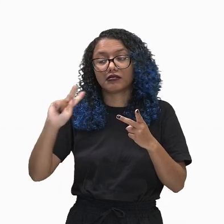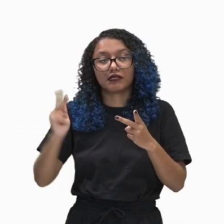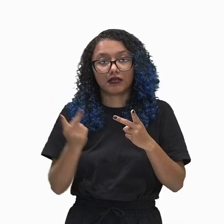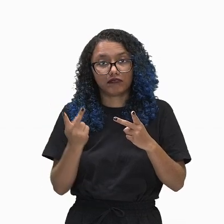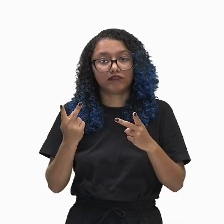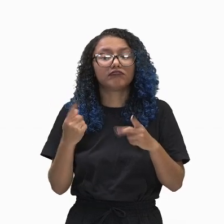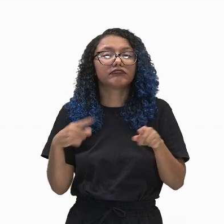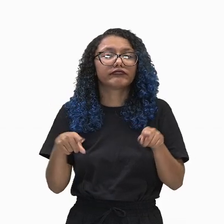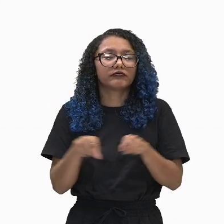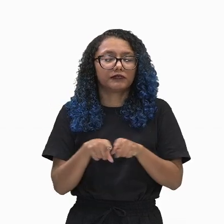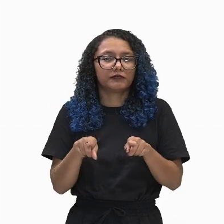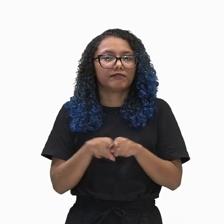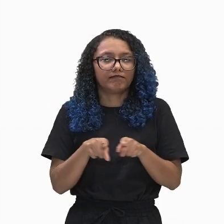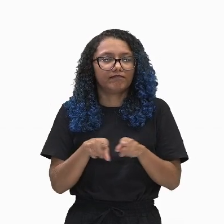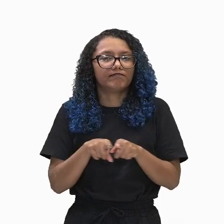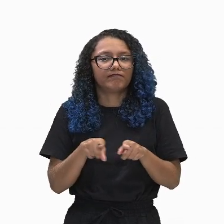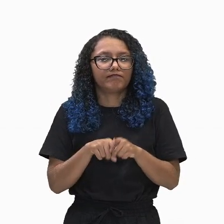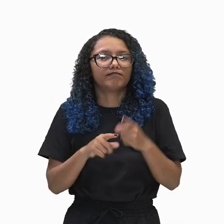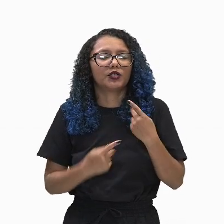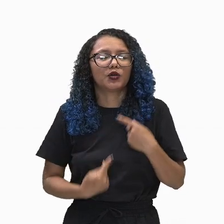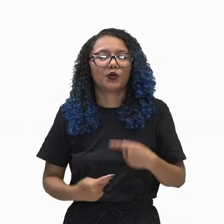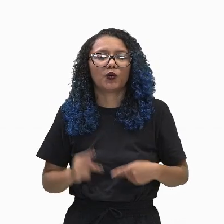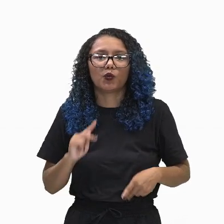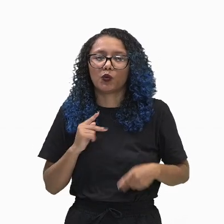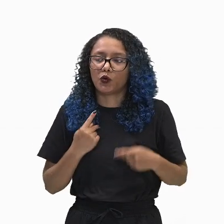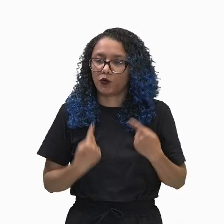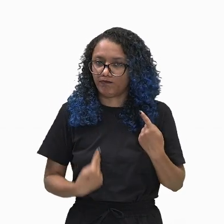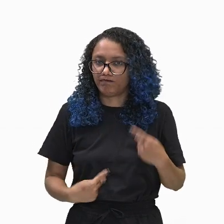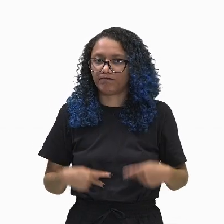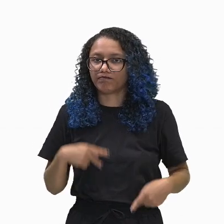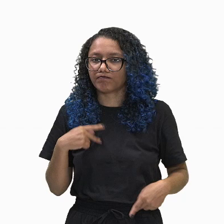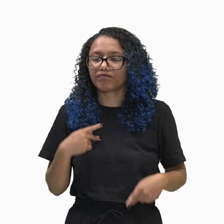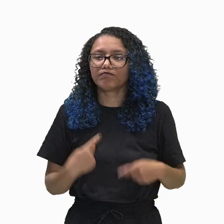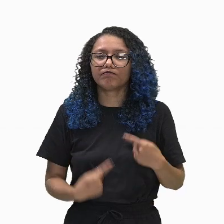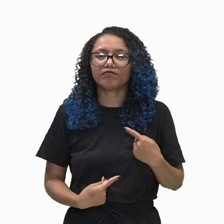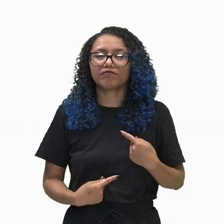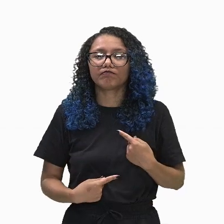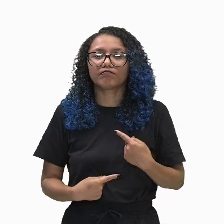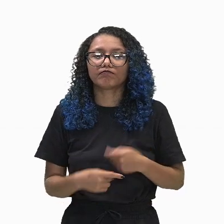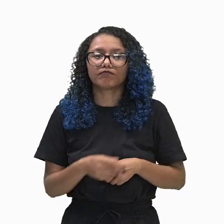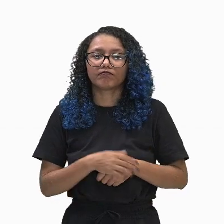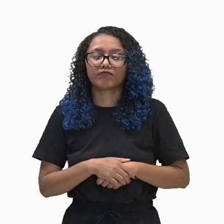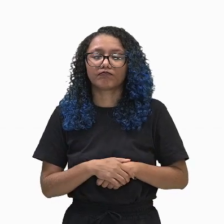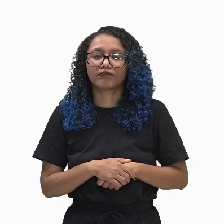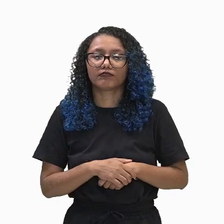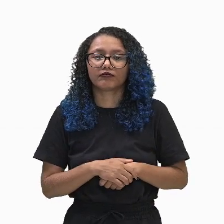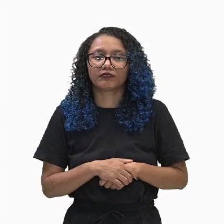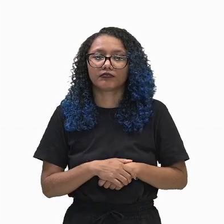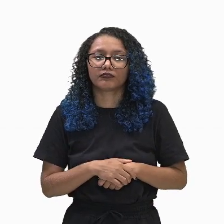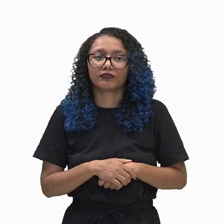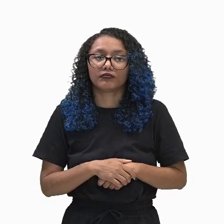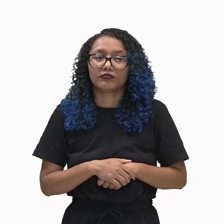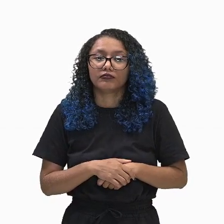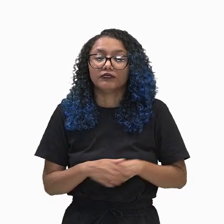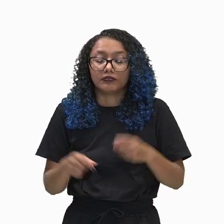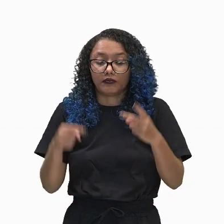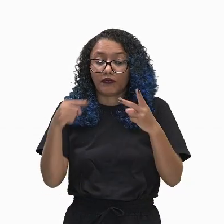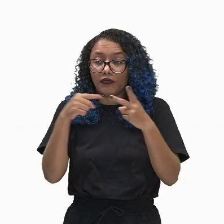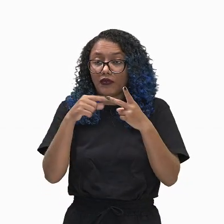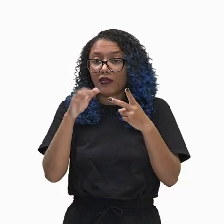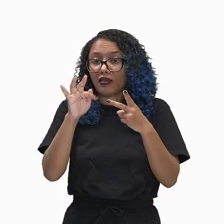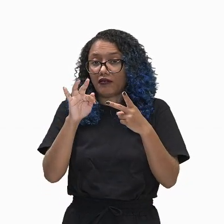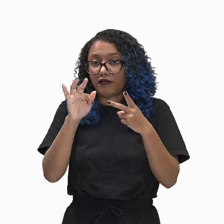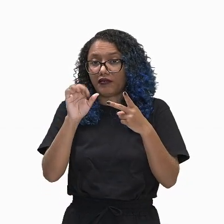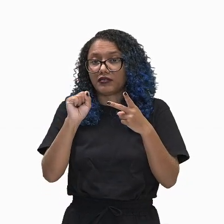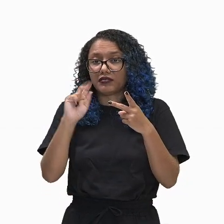são um hormônio, né, tanto o folículo estimulante FSH e o luteinizante